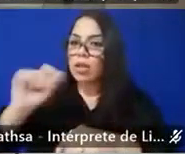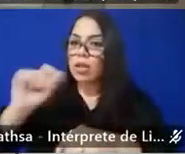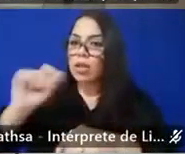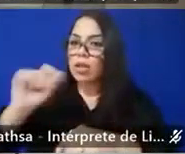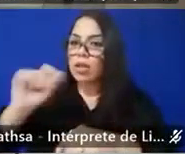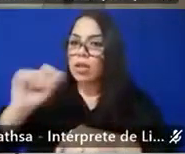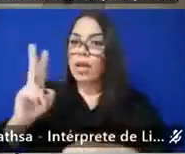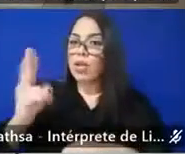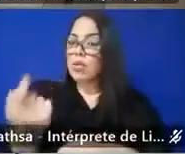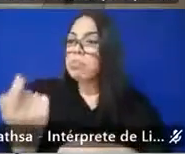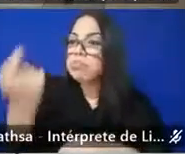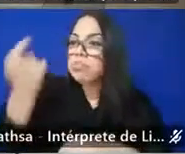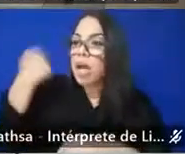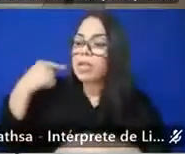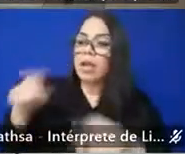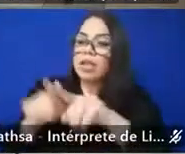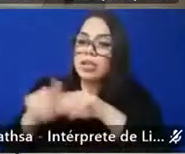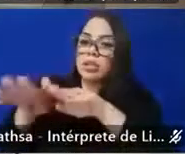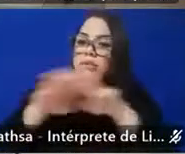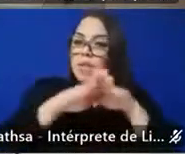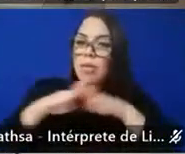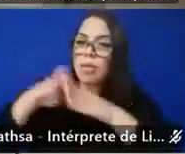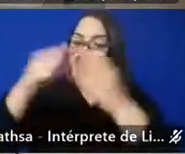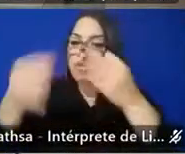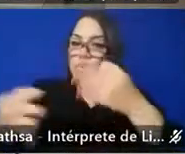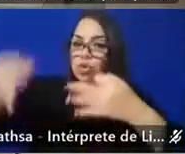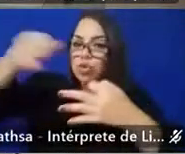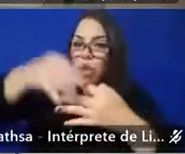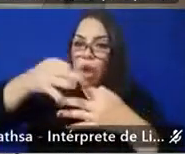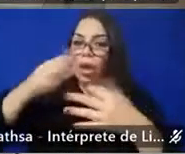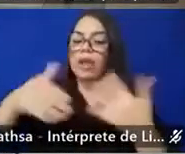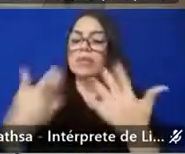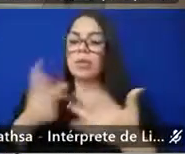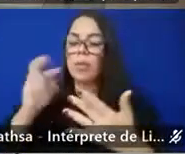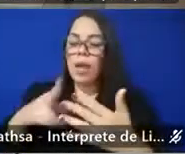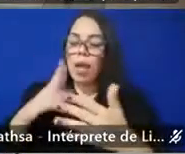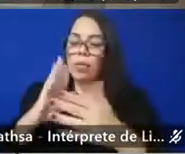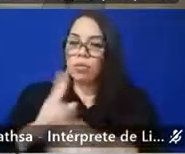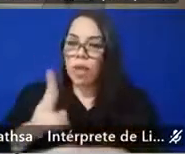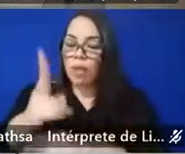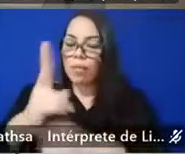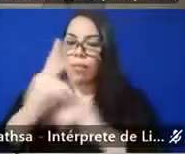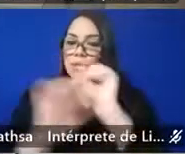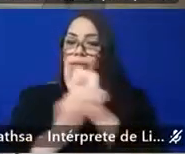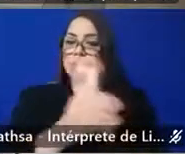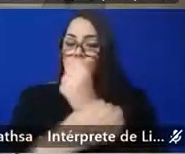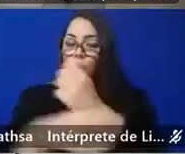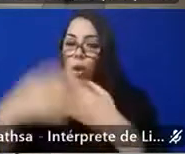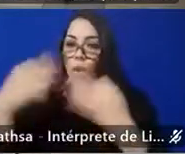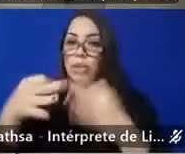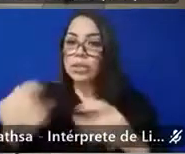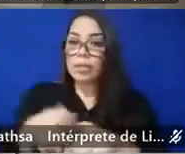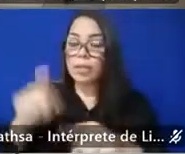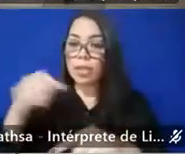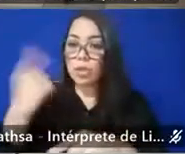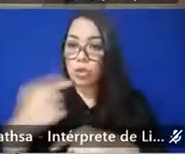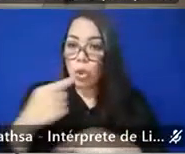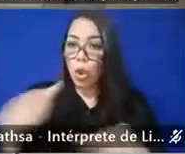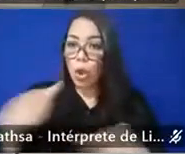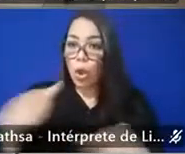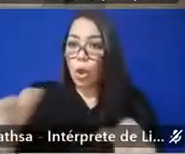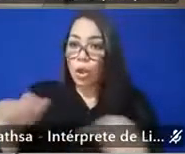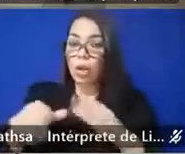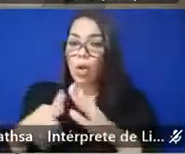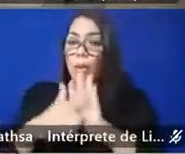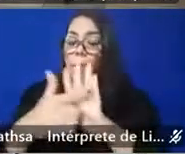de uniformização de jurisprudência então é o caminho da segurança jurídica EA corregedoria um papel tradicional